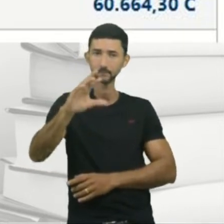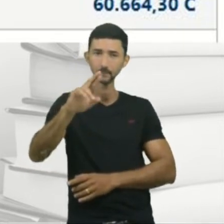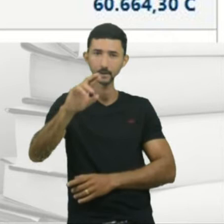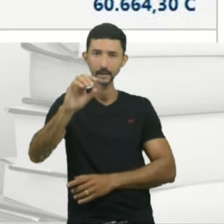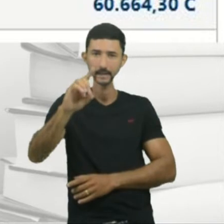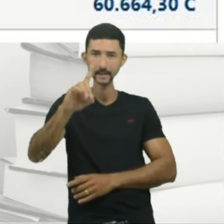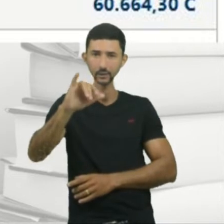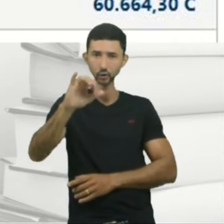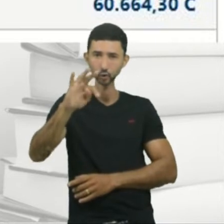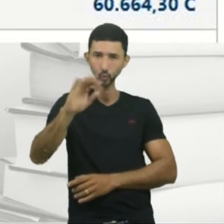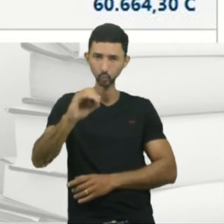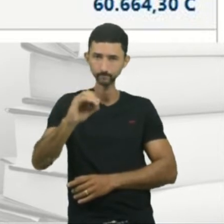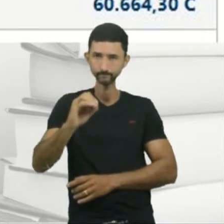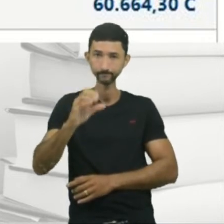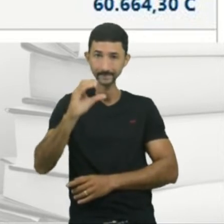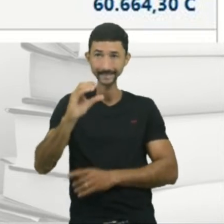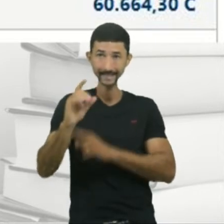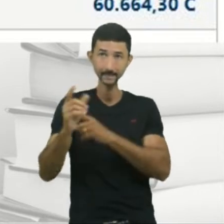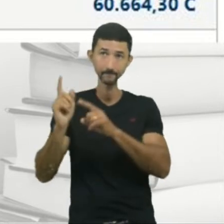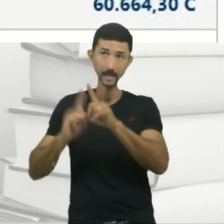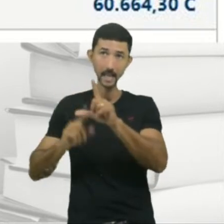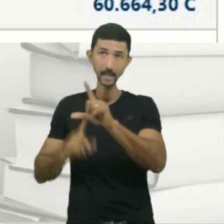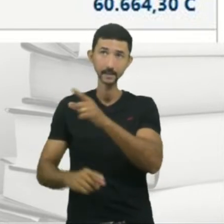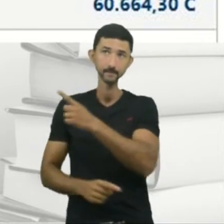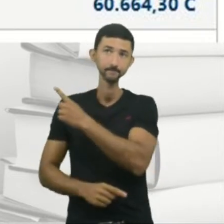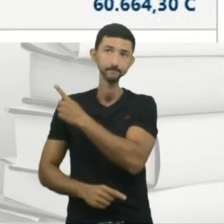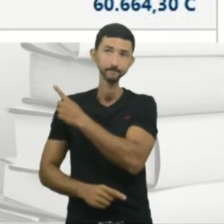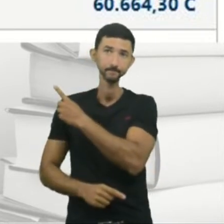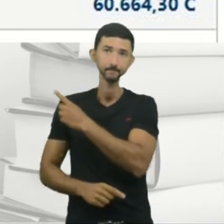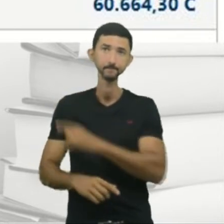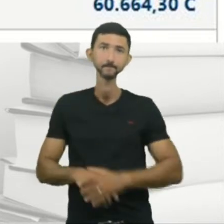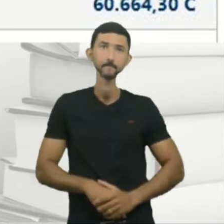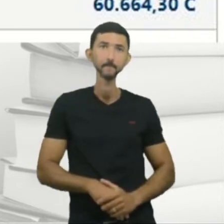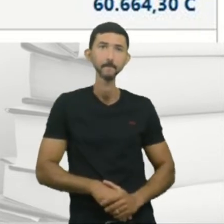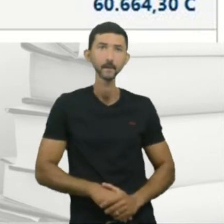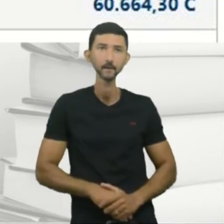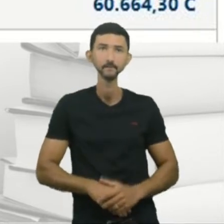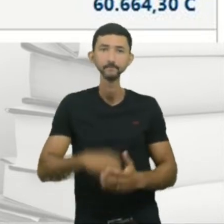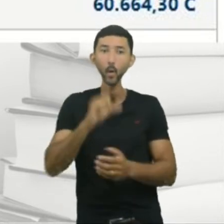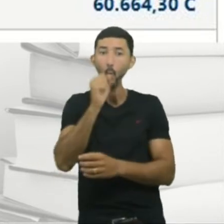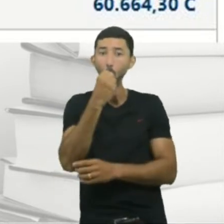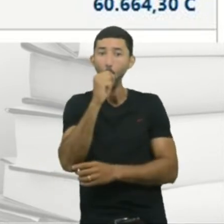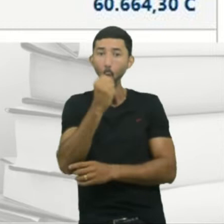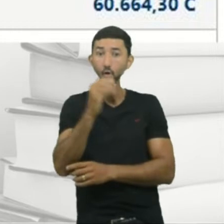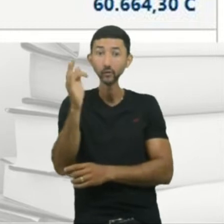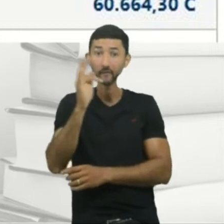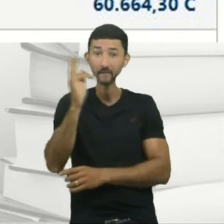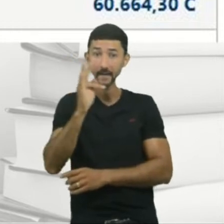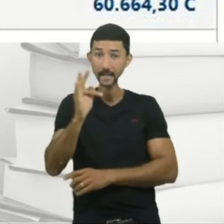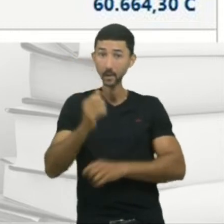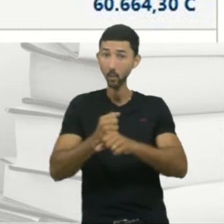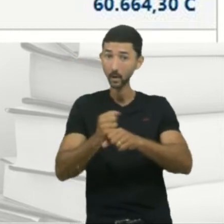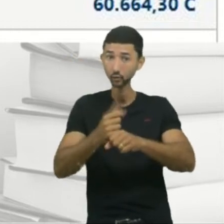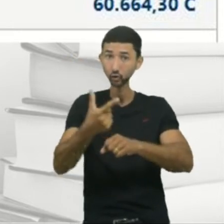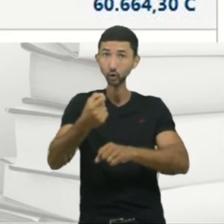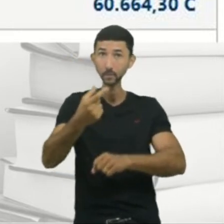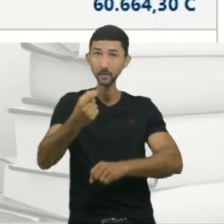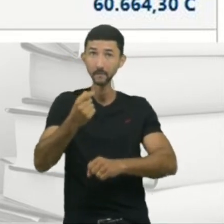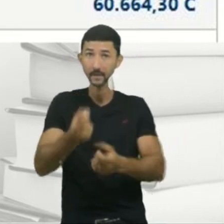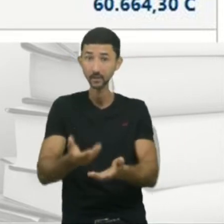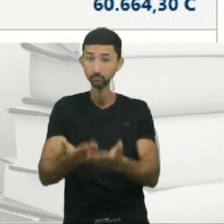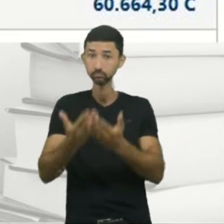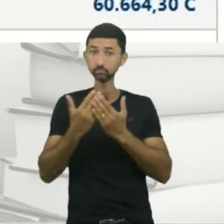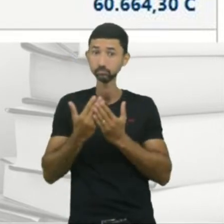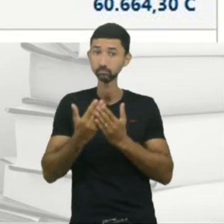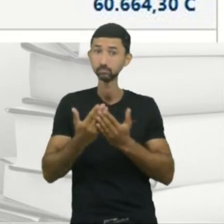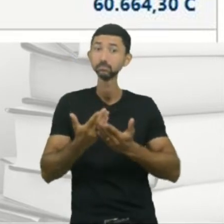positivo. Quando você observa aqui, olha, no dia 8 de fevereiro de 2020, ele recebe mais